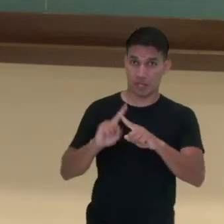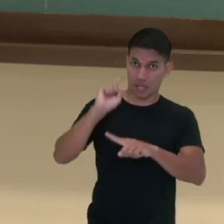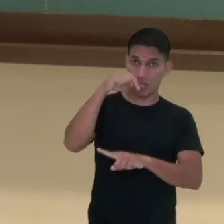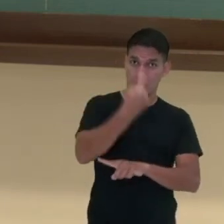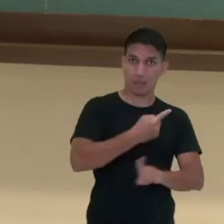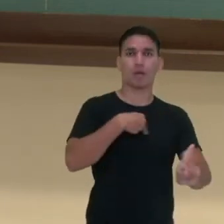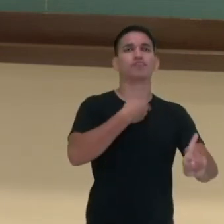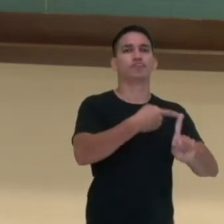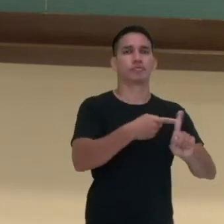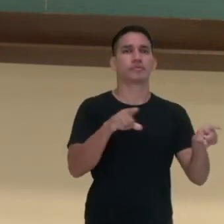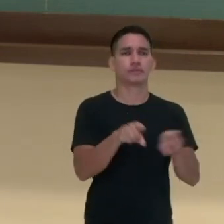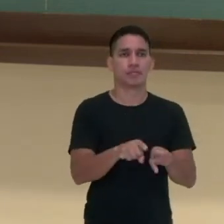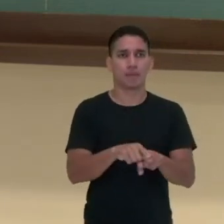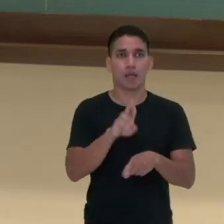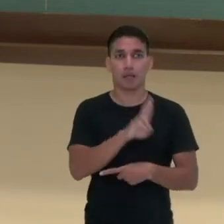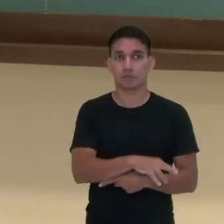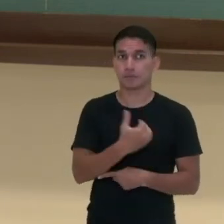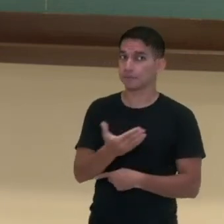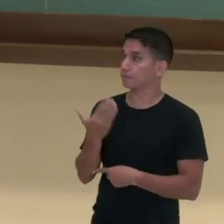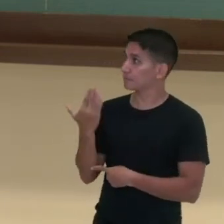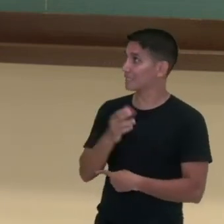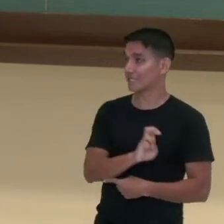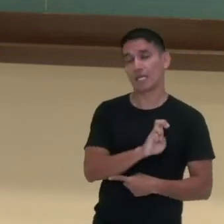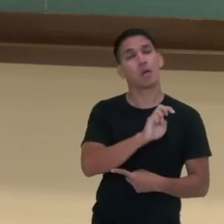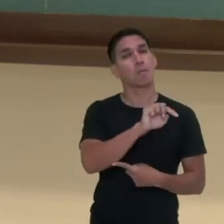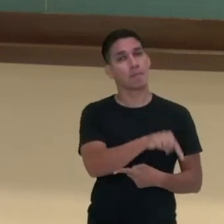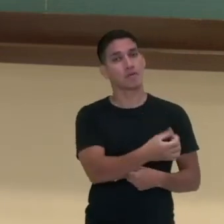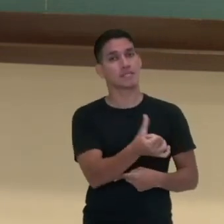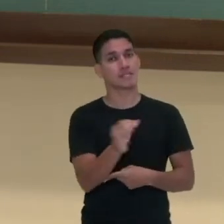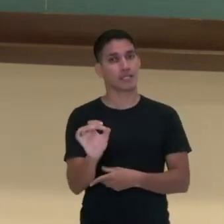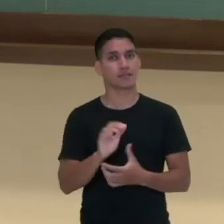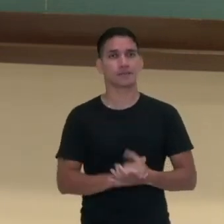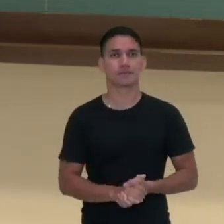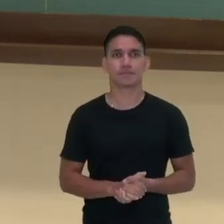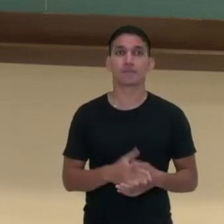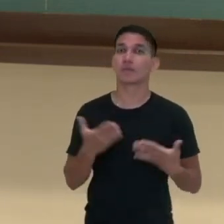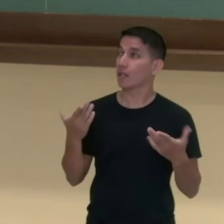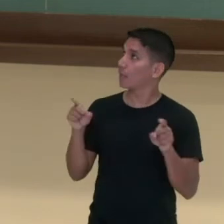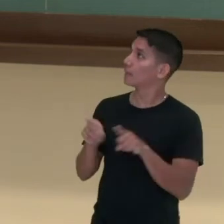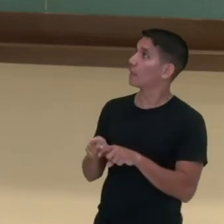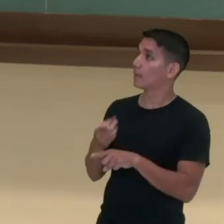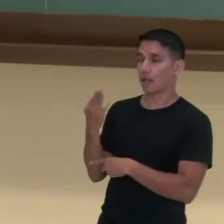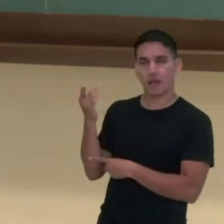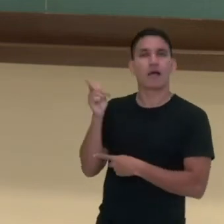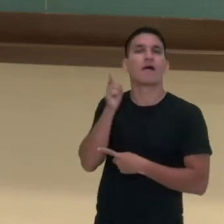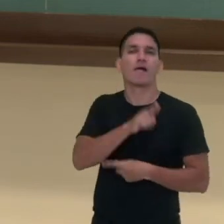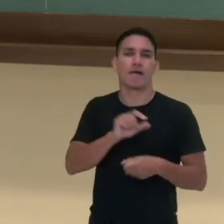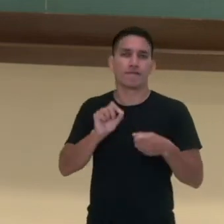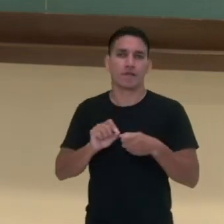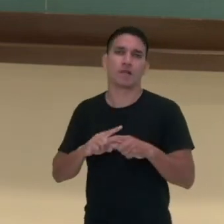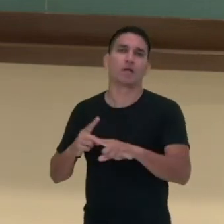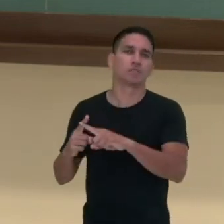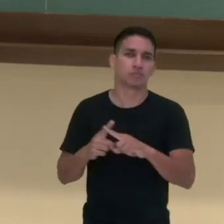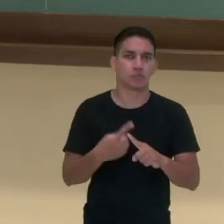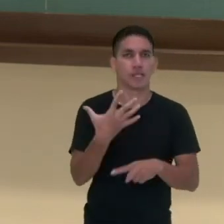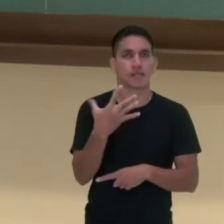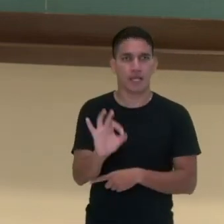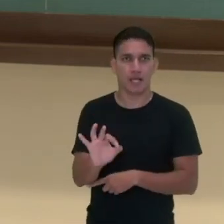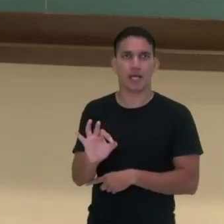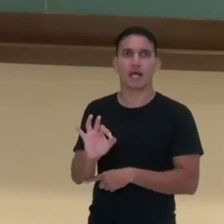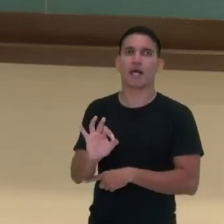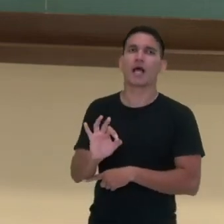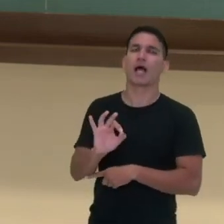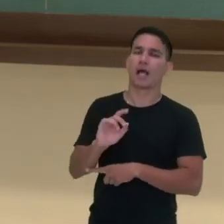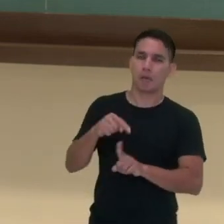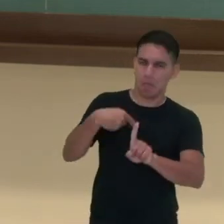somei também. Resultado aqui, pessoal, 5.600. Realizei as multiplicações, cada uma,